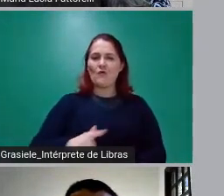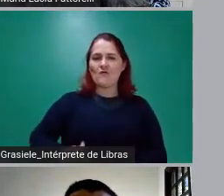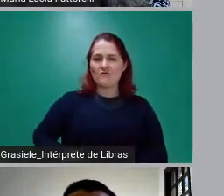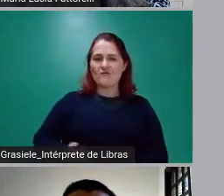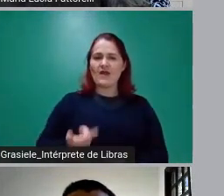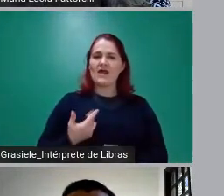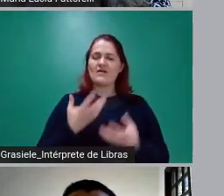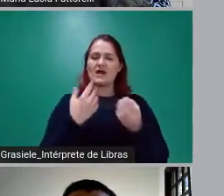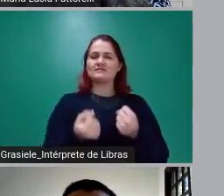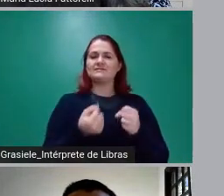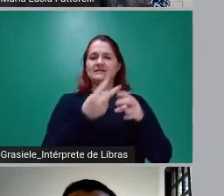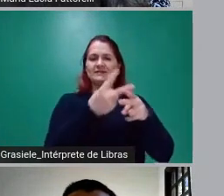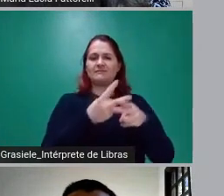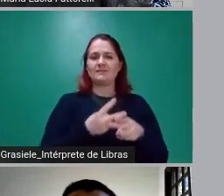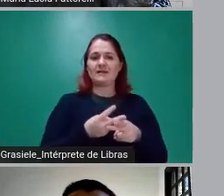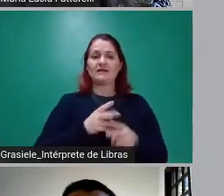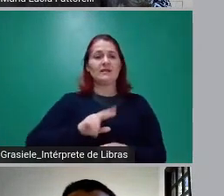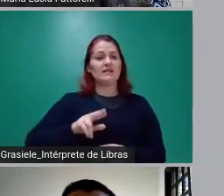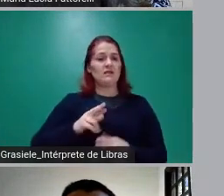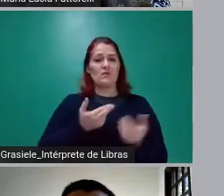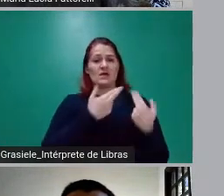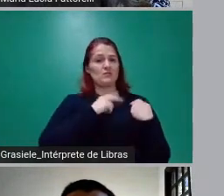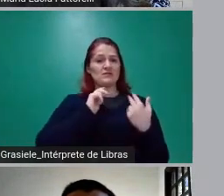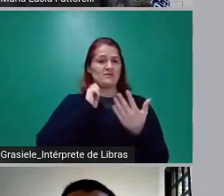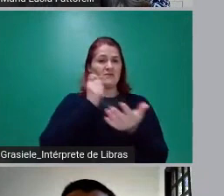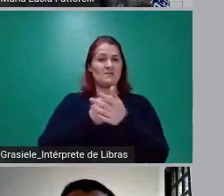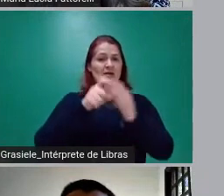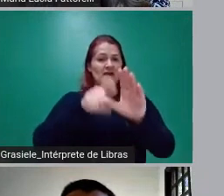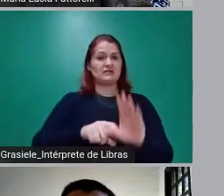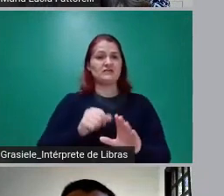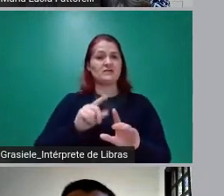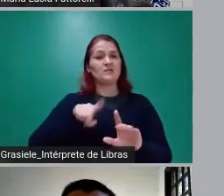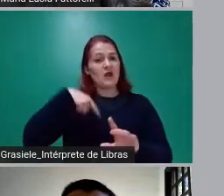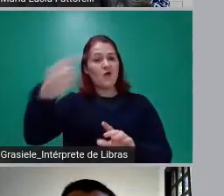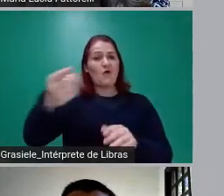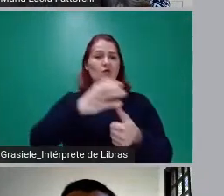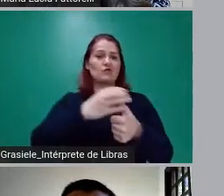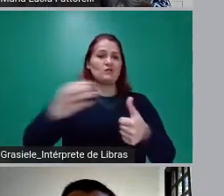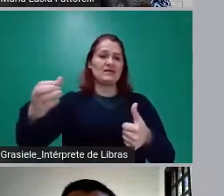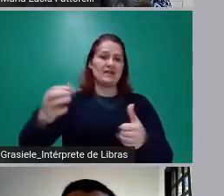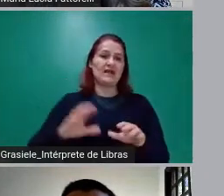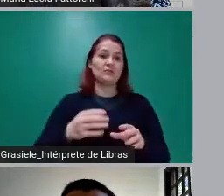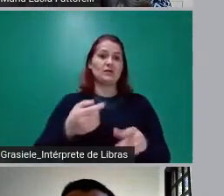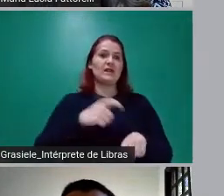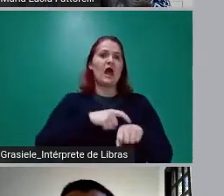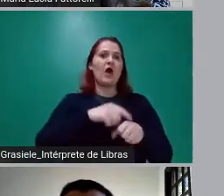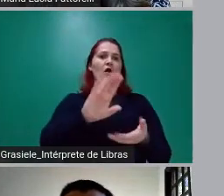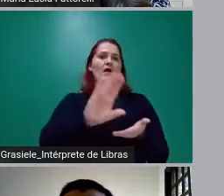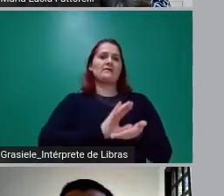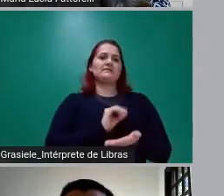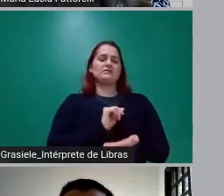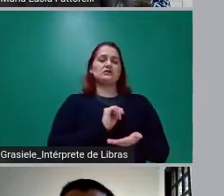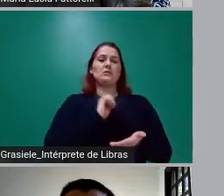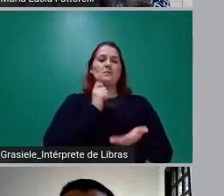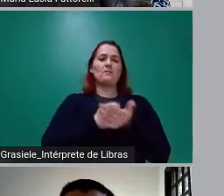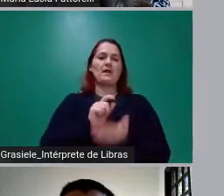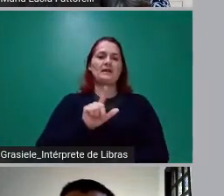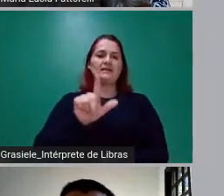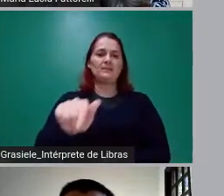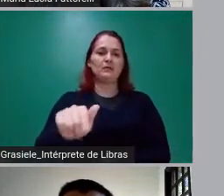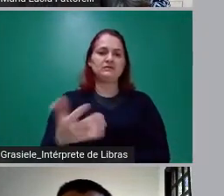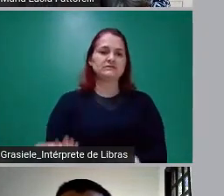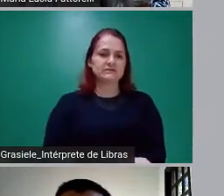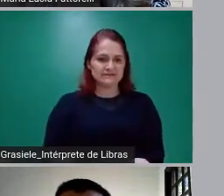empréstimo, ele não seria responsável pelo pagamento daquela dívida e poderia usufruir dos créditos recebidos disso, então é lógico que o endividamento ele